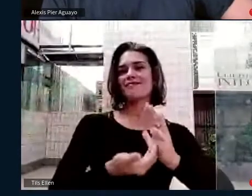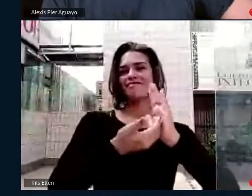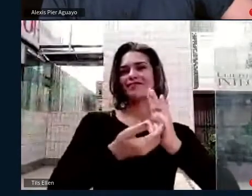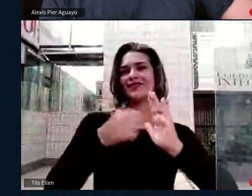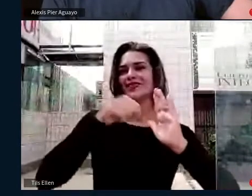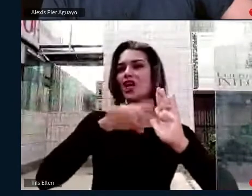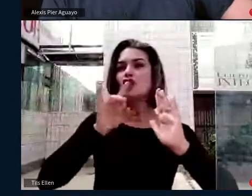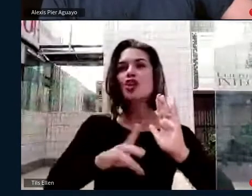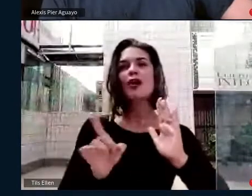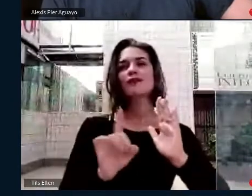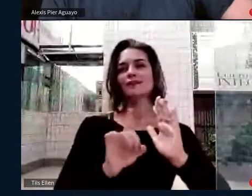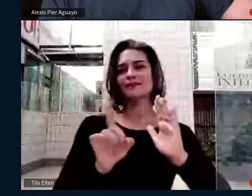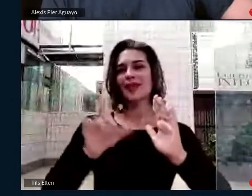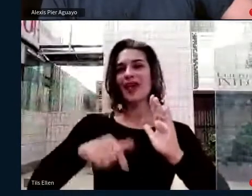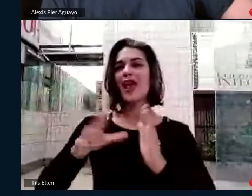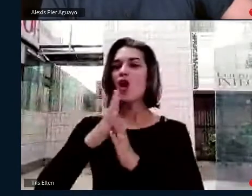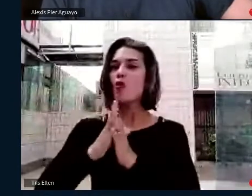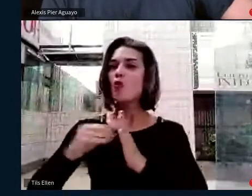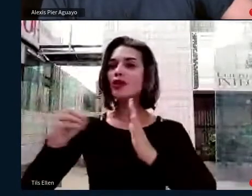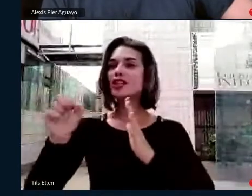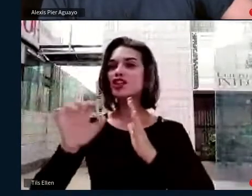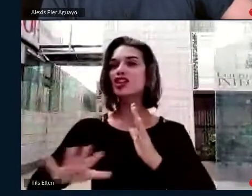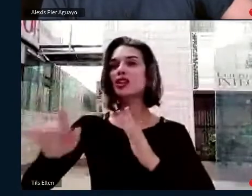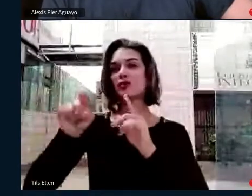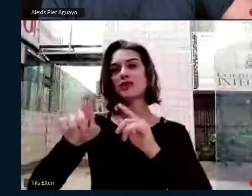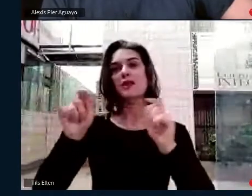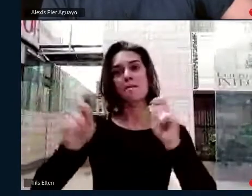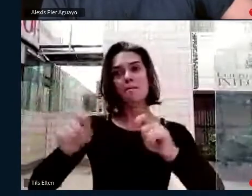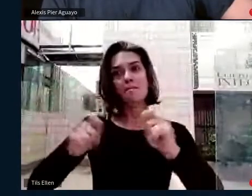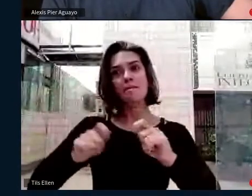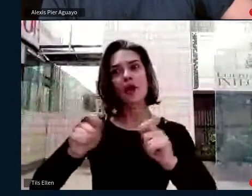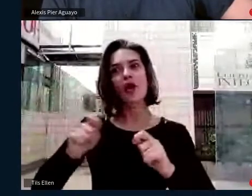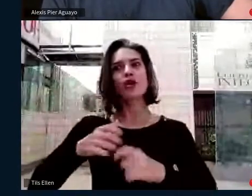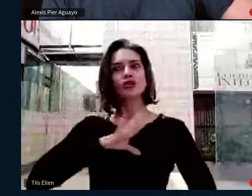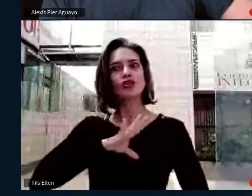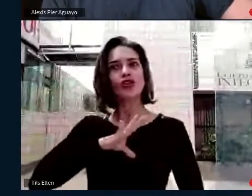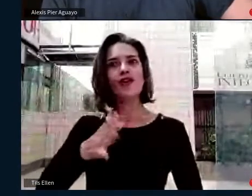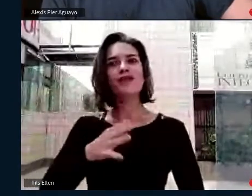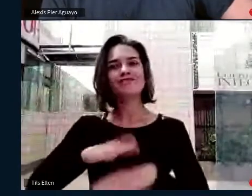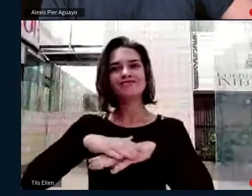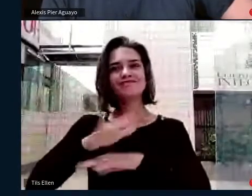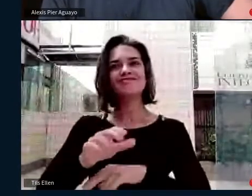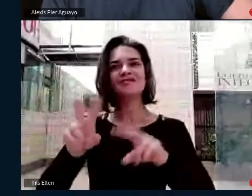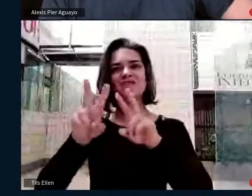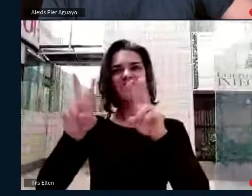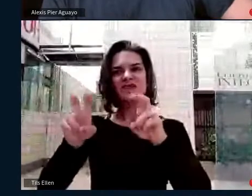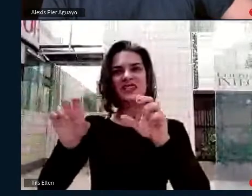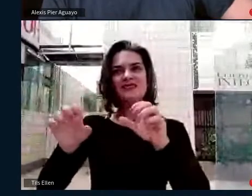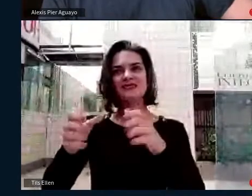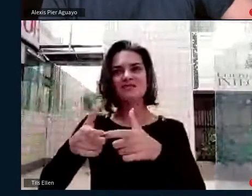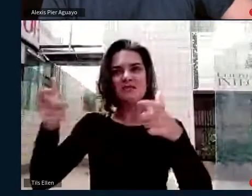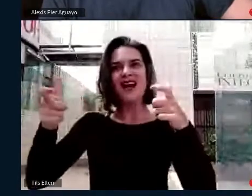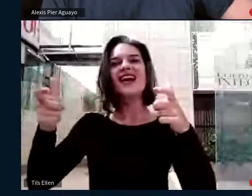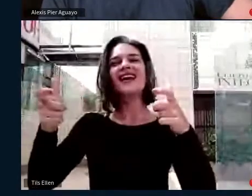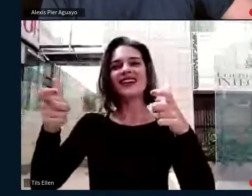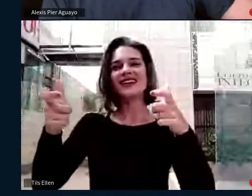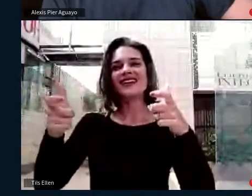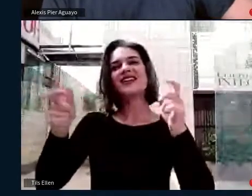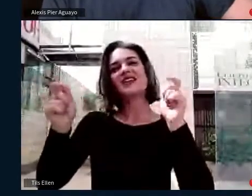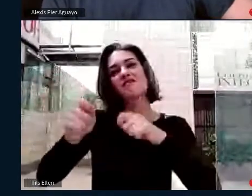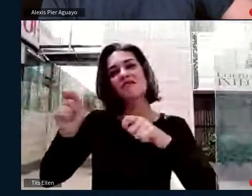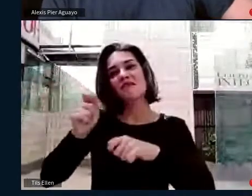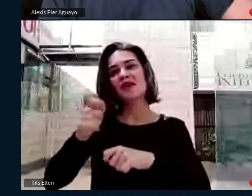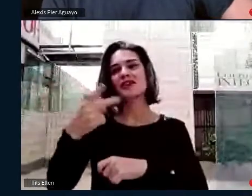dos Deputados, mas eu acho que você pode ousar um pouco mais e insinuar mais para frente, né, nas